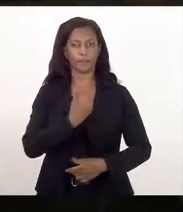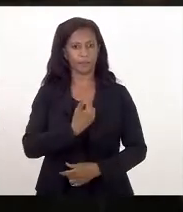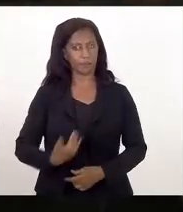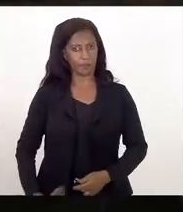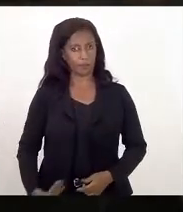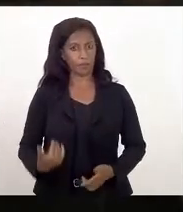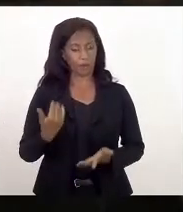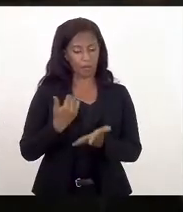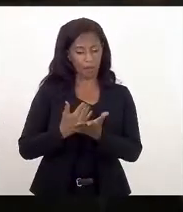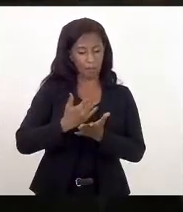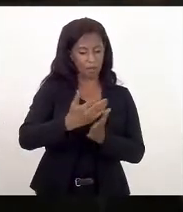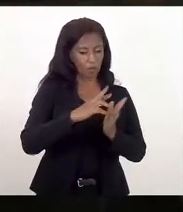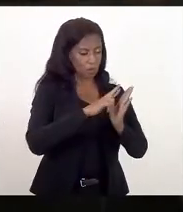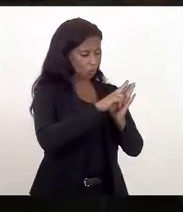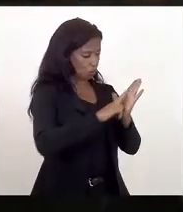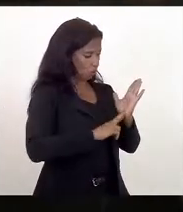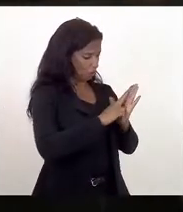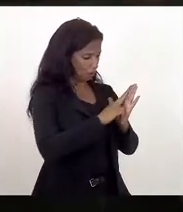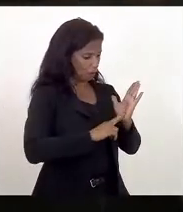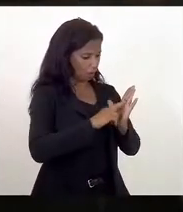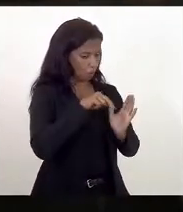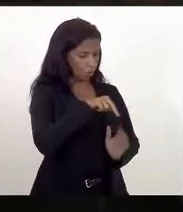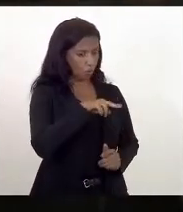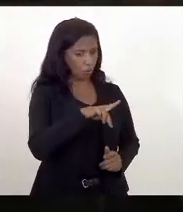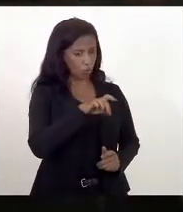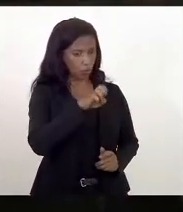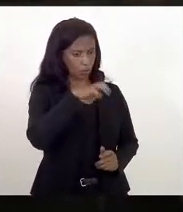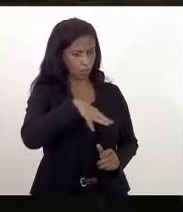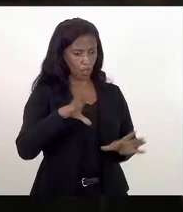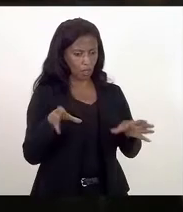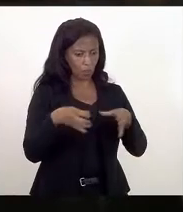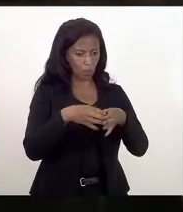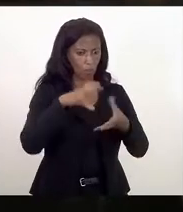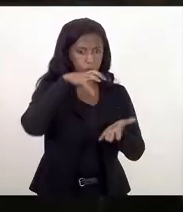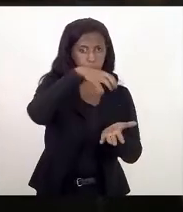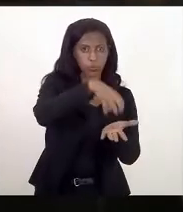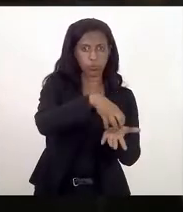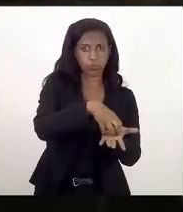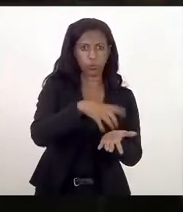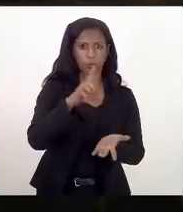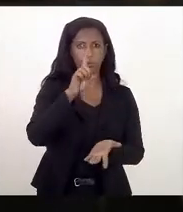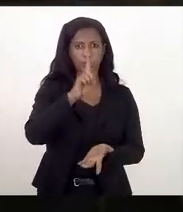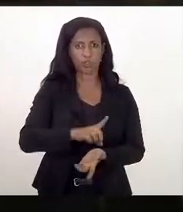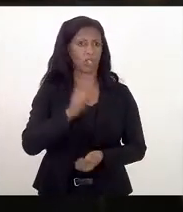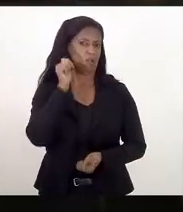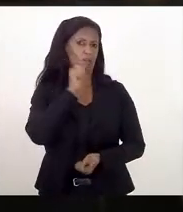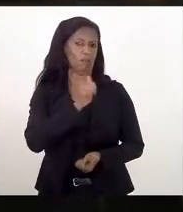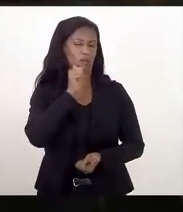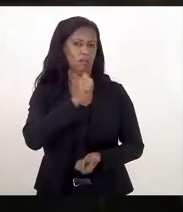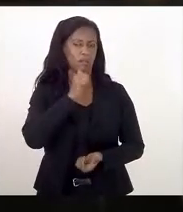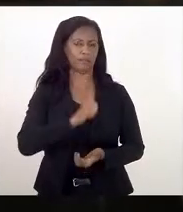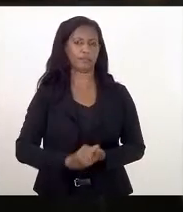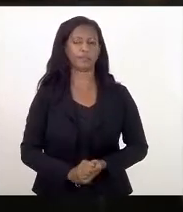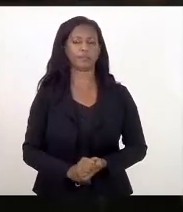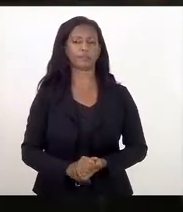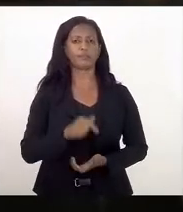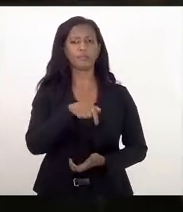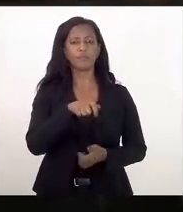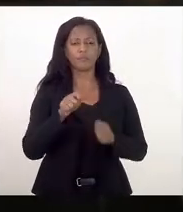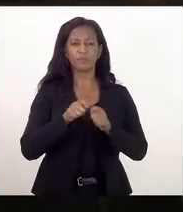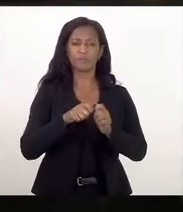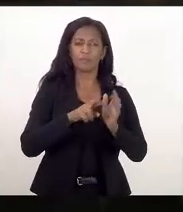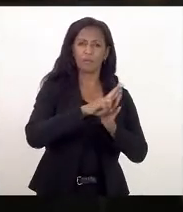Porque, a partir de um relatório da NUDEM, o Núcleo de Defesa dos Direitos das Mulheres, foi feito um